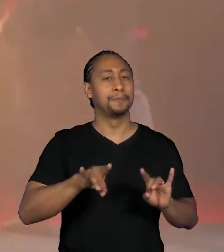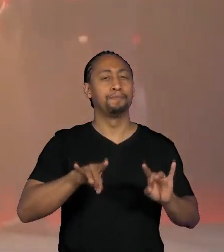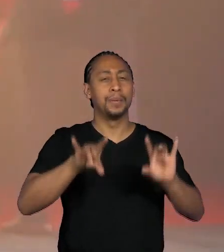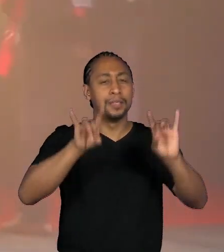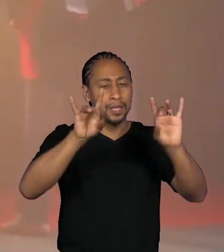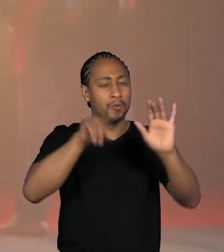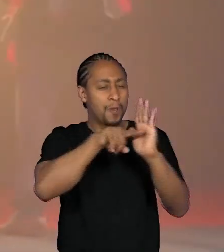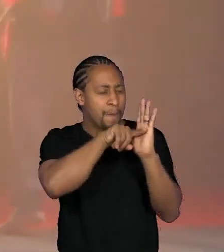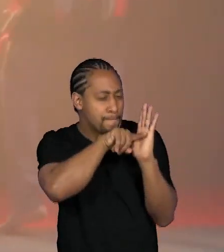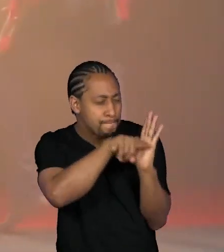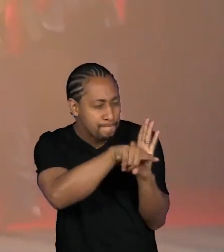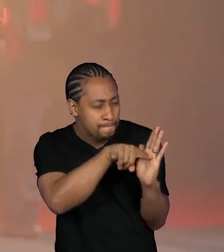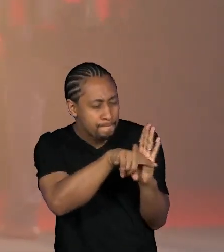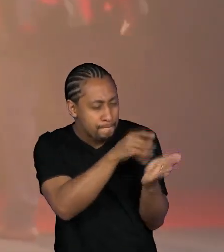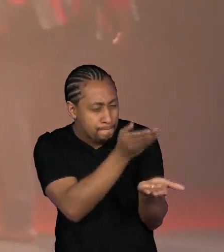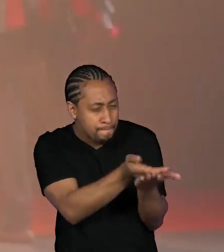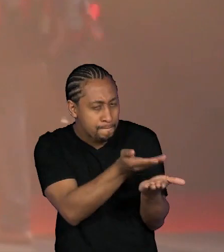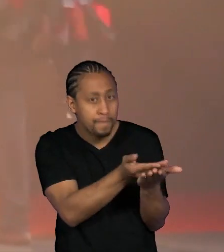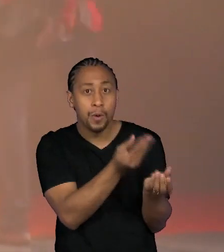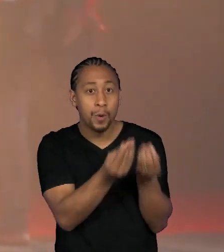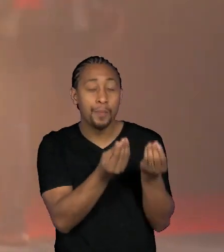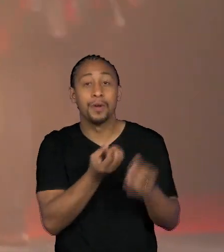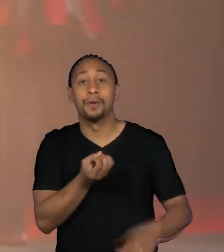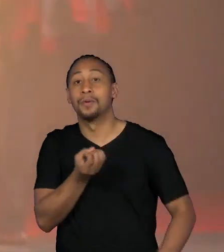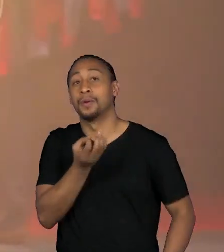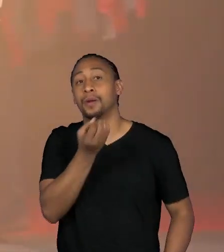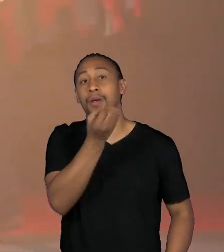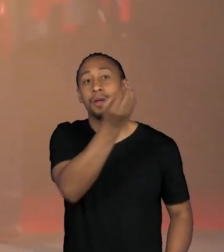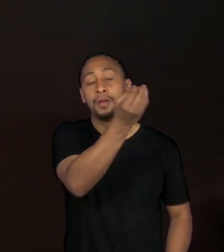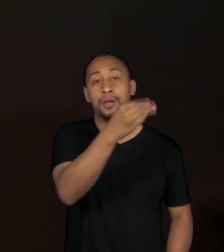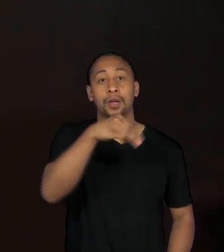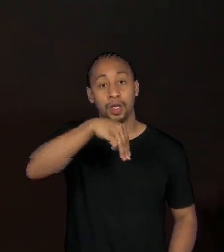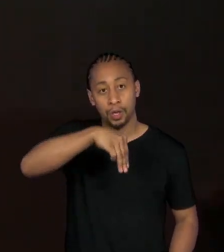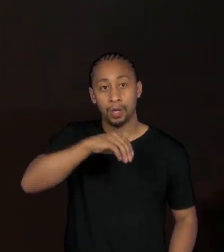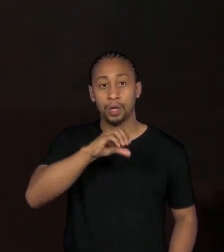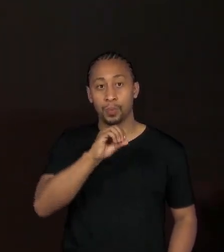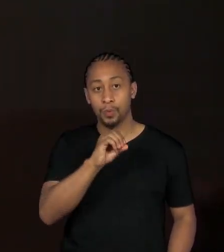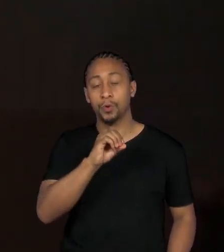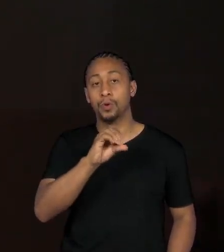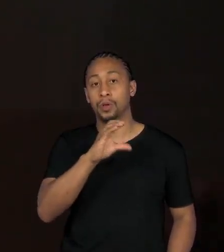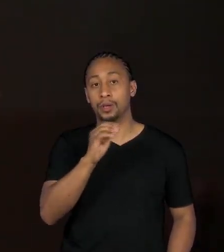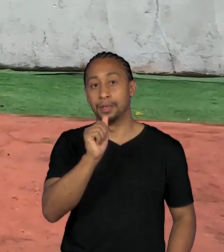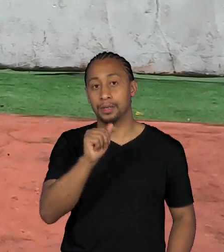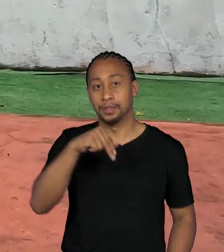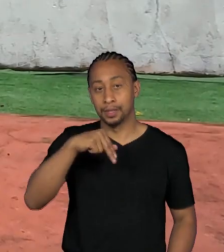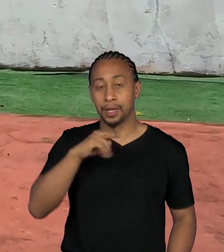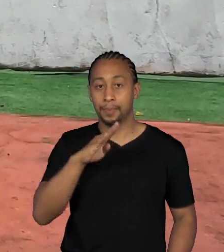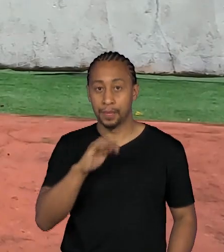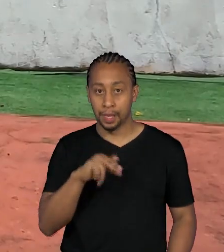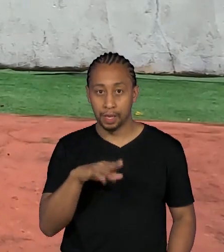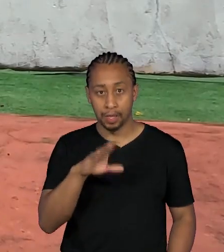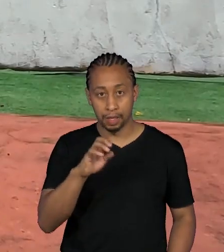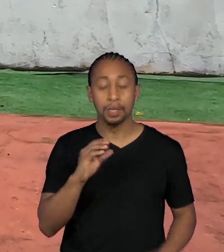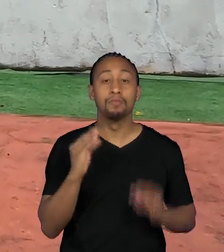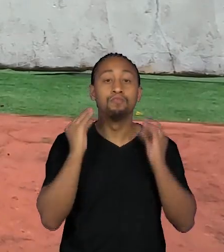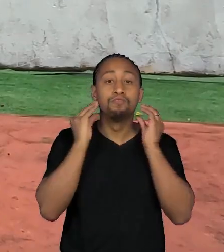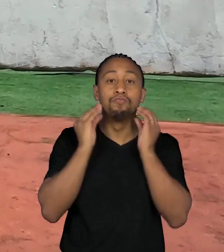que antecedeu o Macala foi uma viagem a Moçambique. E eu passei 45 dias em Moçambique imerso